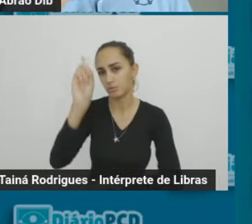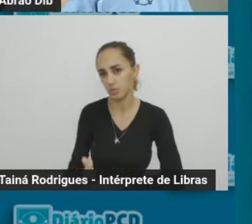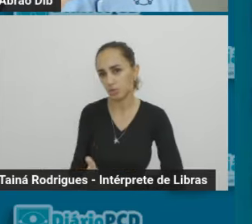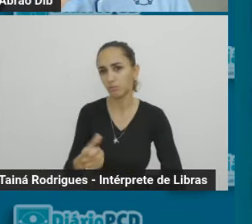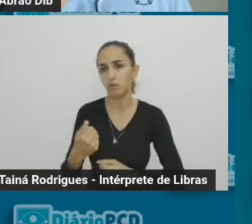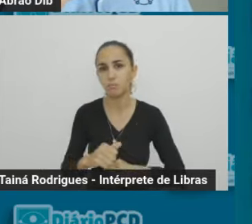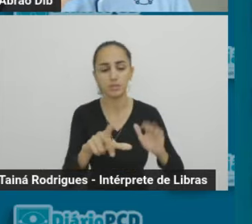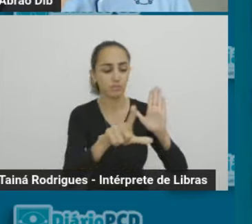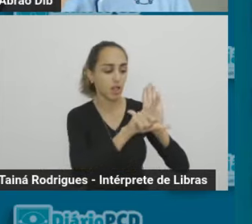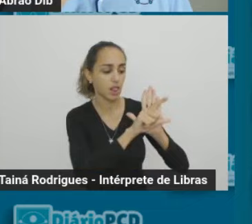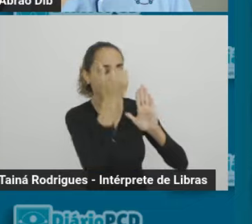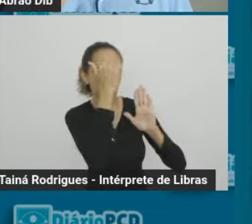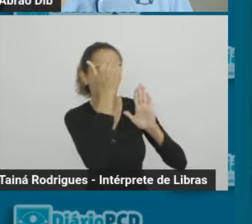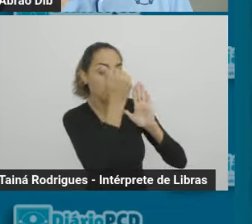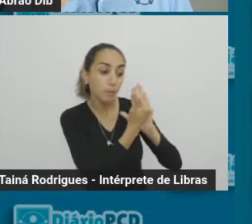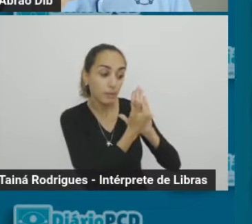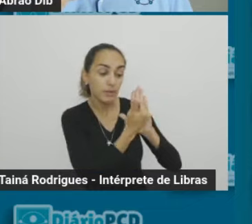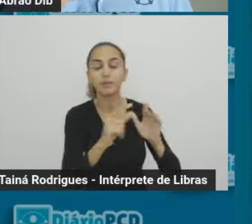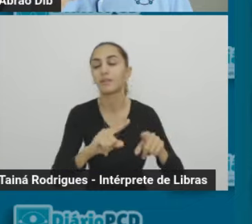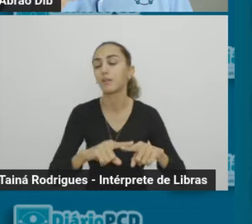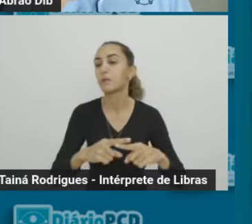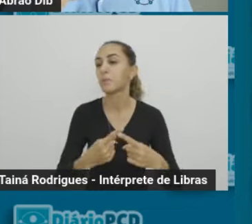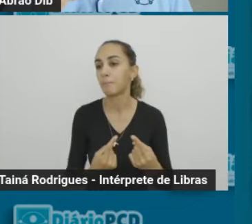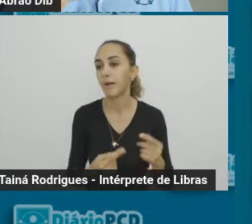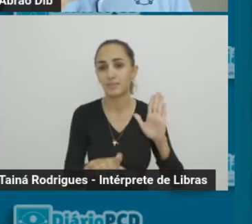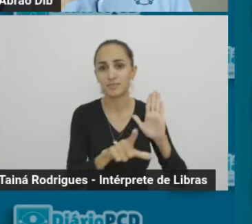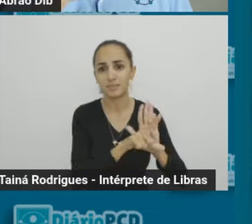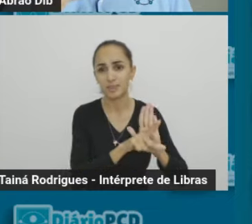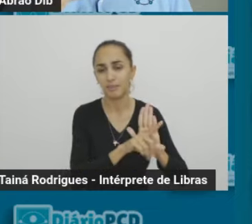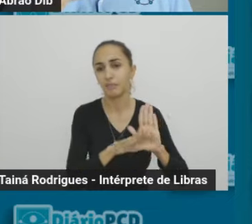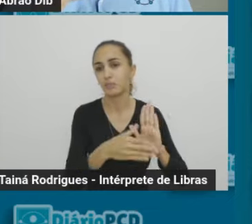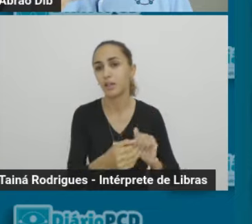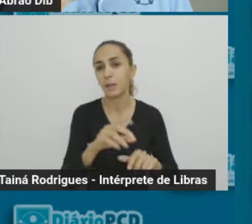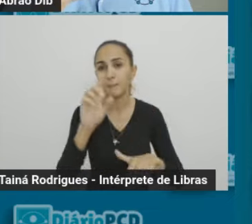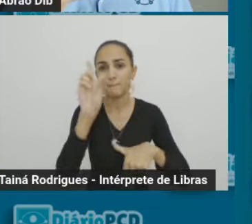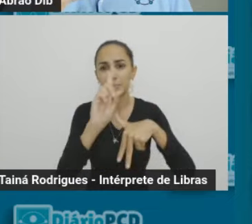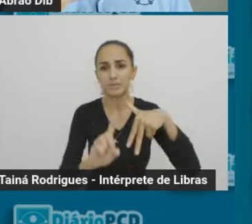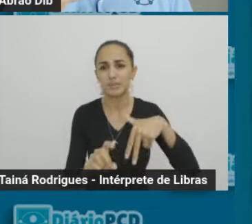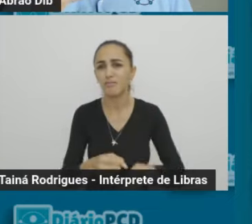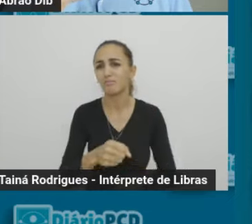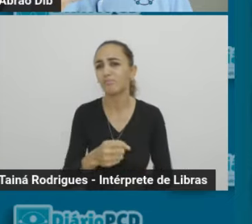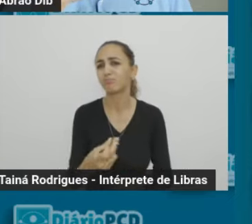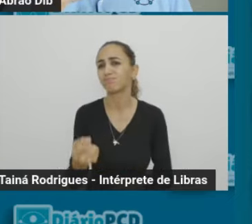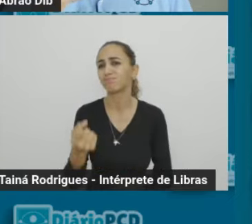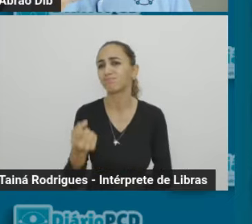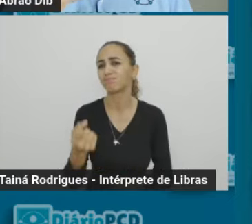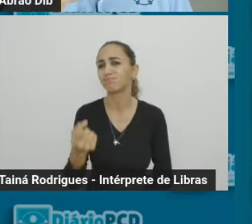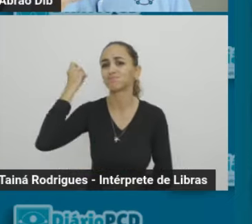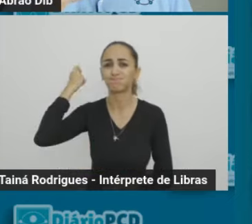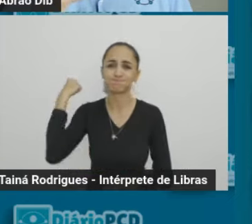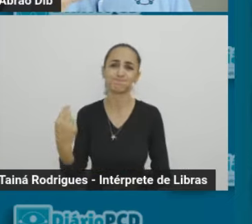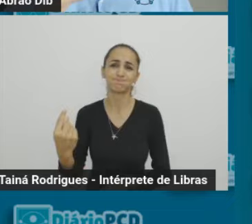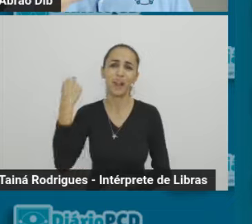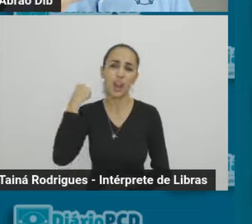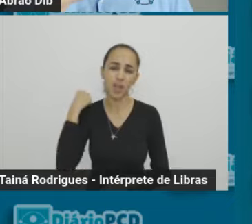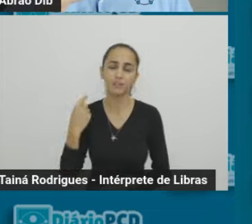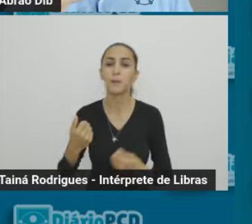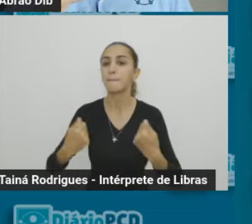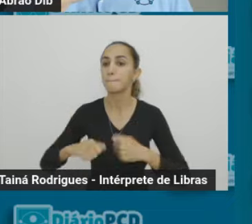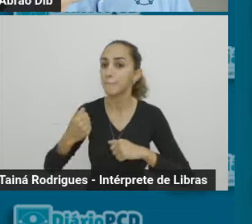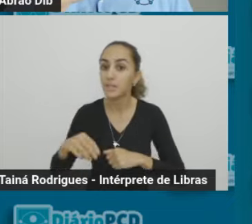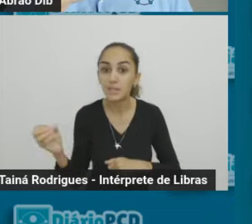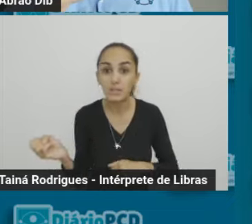lei. Só que as leis, principalmente quando fala de pessoa com deficiência, são muito antigas, são muito retrógradas. A gente tem que